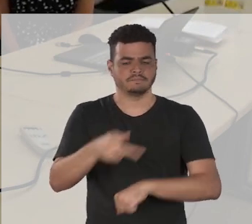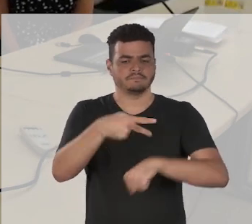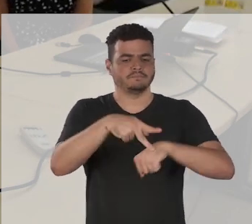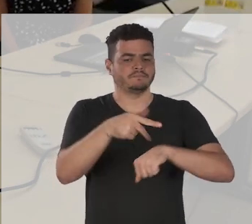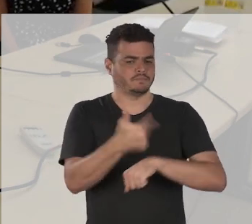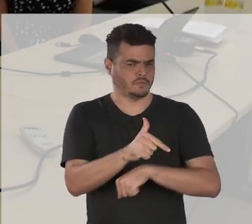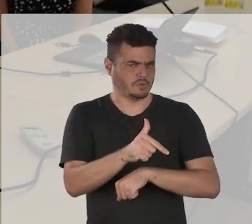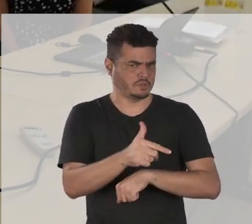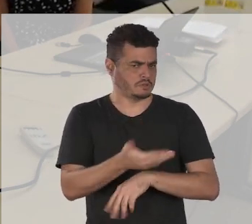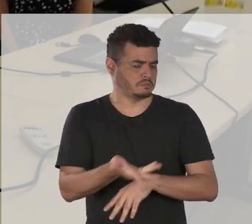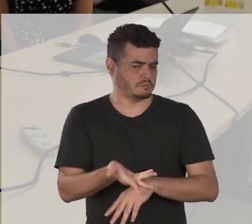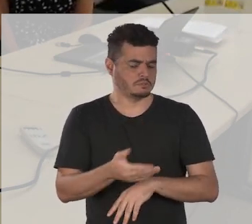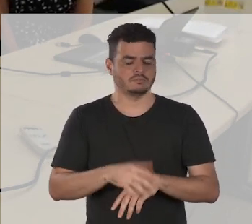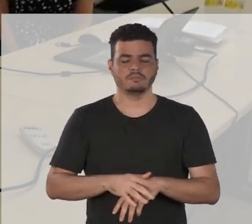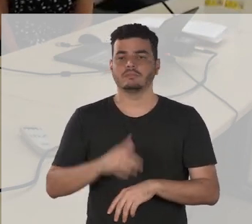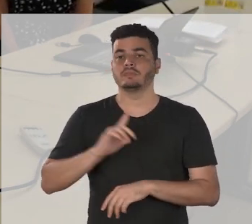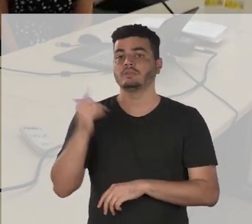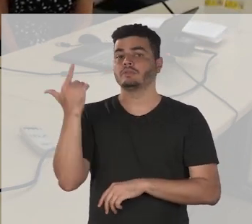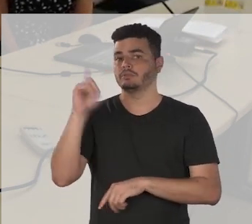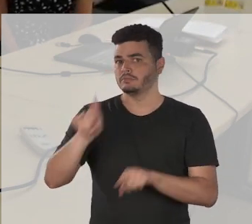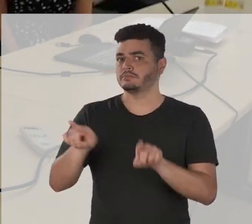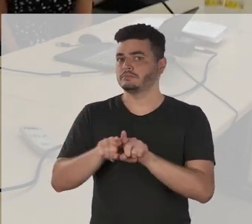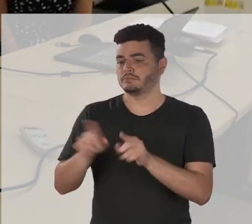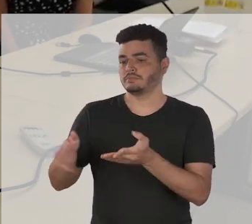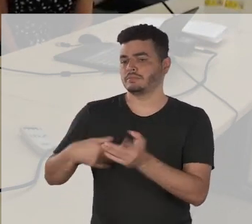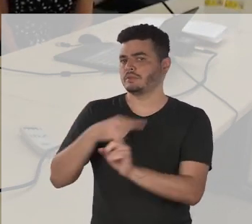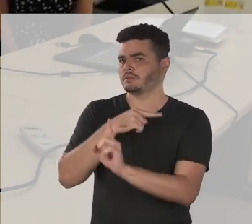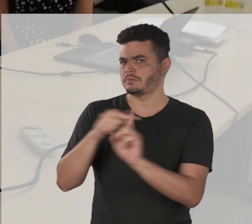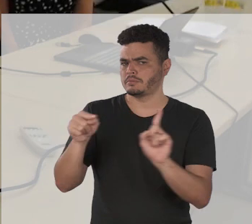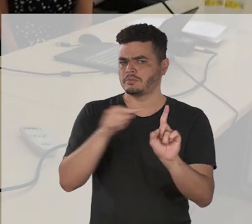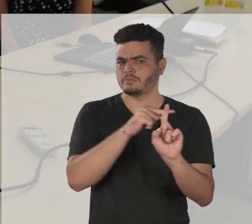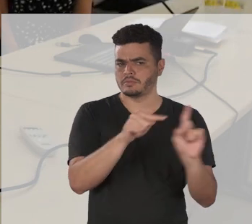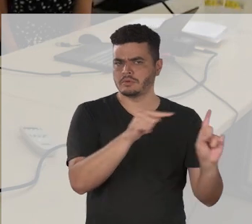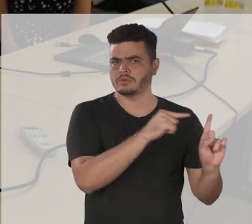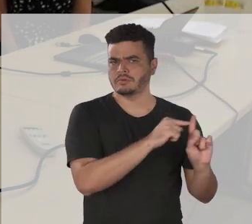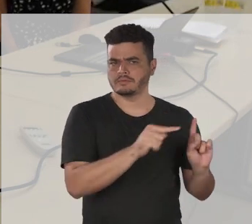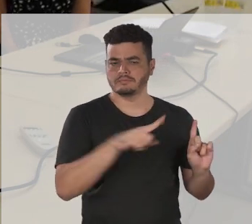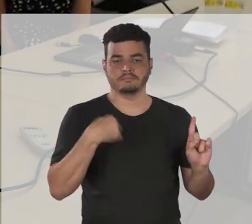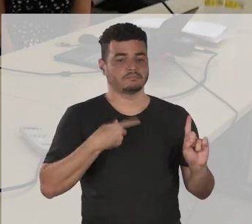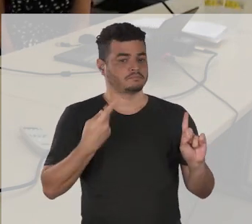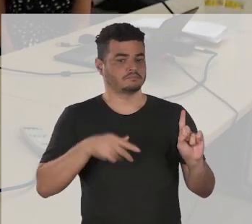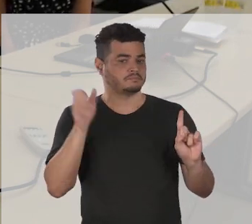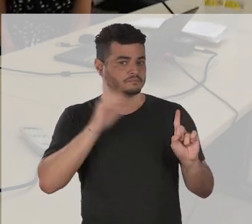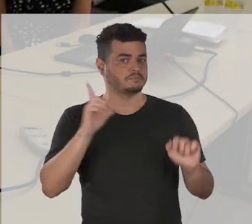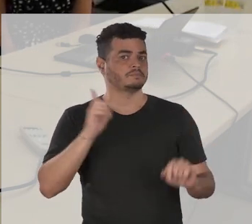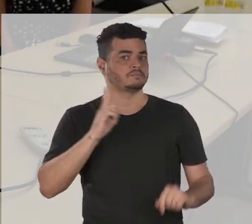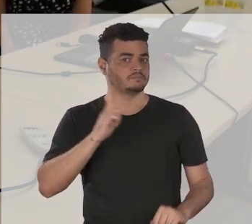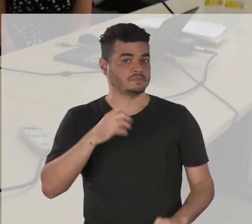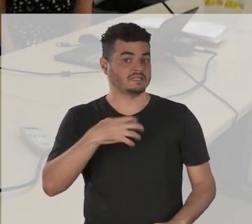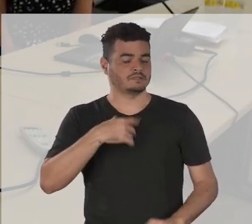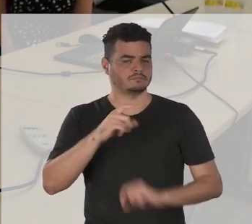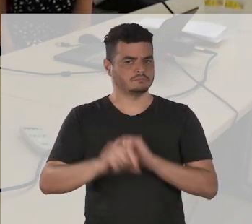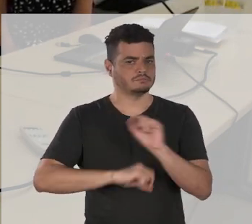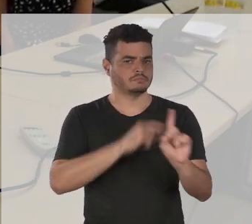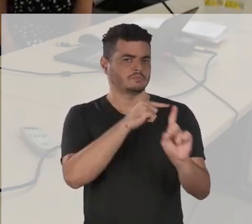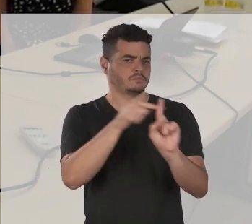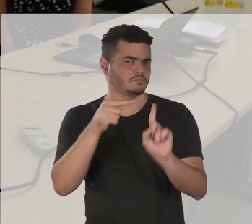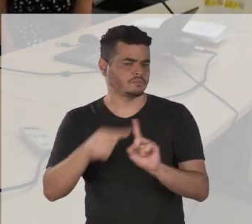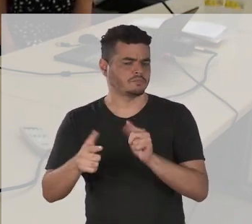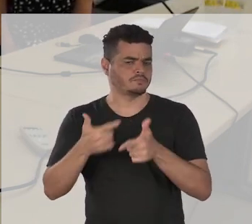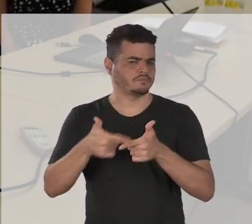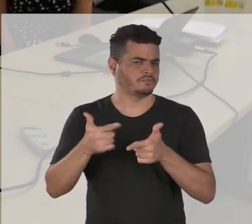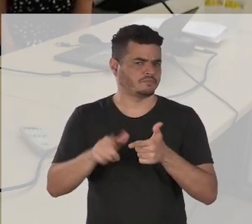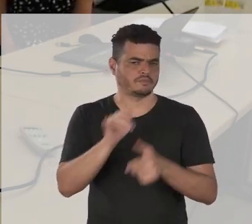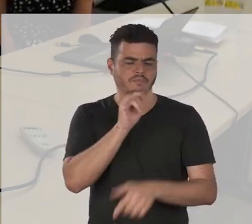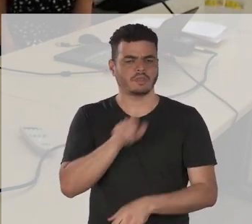foram perseguidas e tivemos aí vários problemas com a censura. Então, temos esse ponto de contato com o que aconteceu